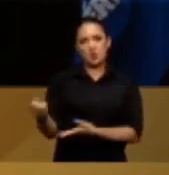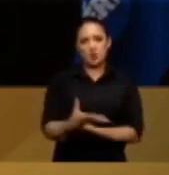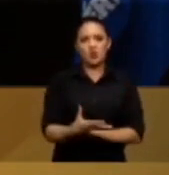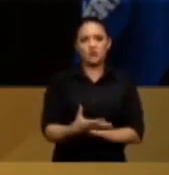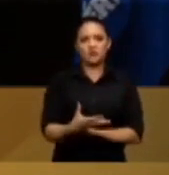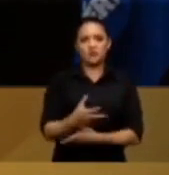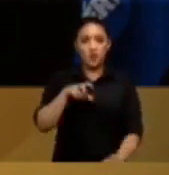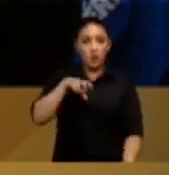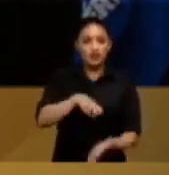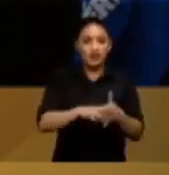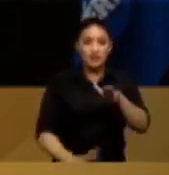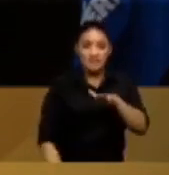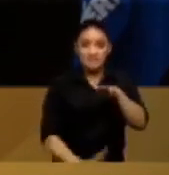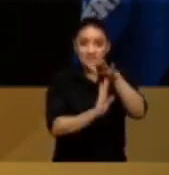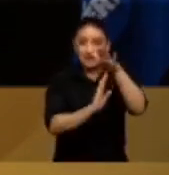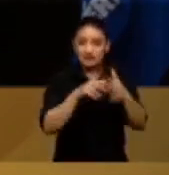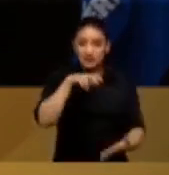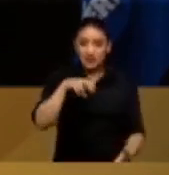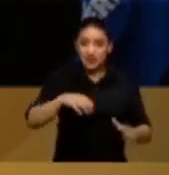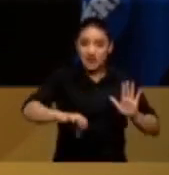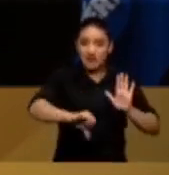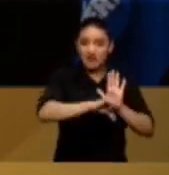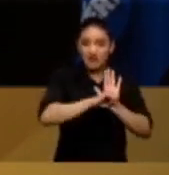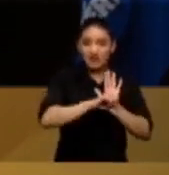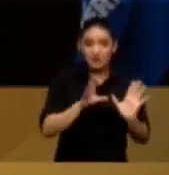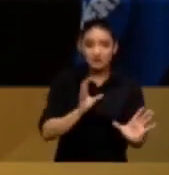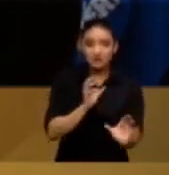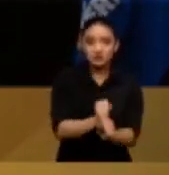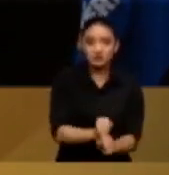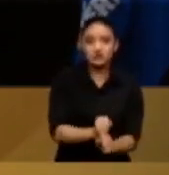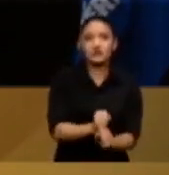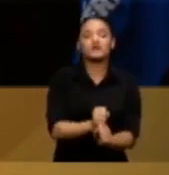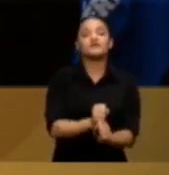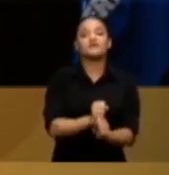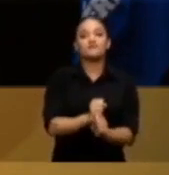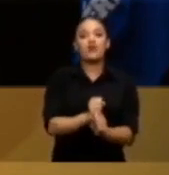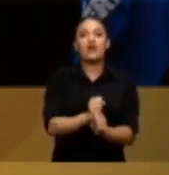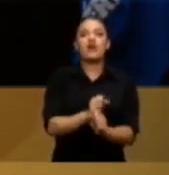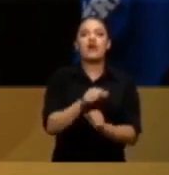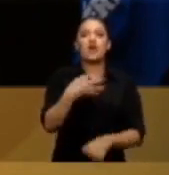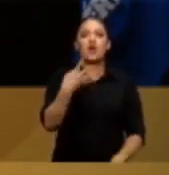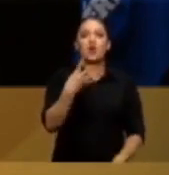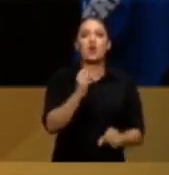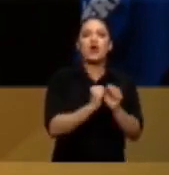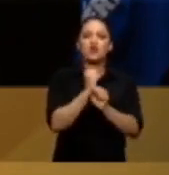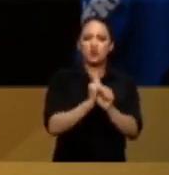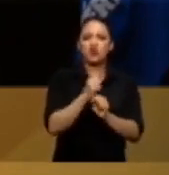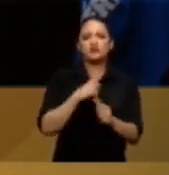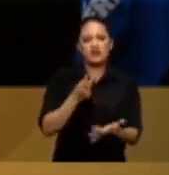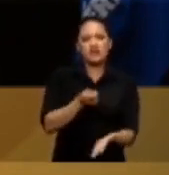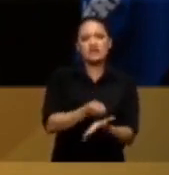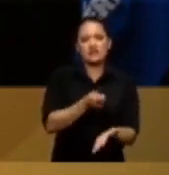pena máxima dos crimes imputados no seu turno suplanta o teto de 4 anos exigido pelo